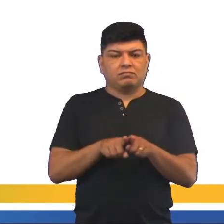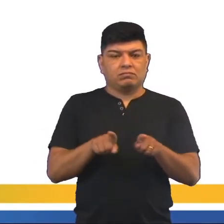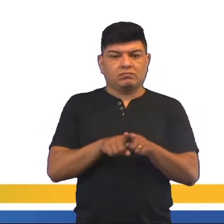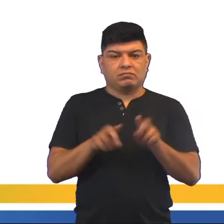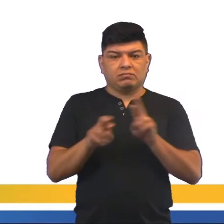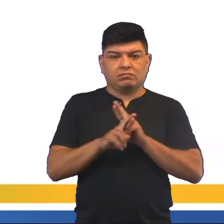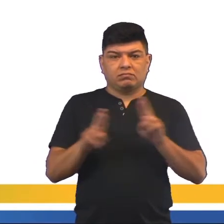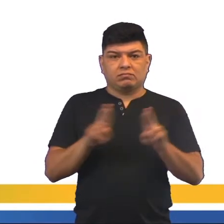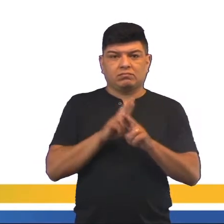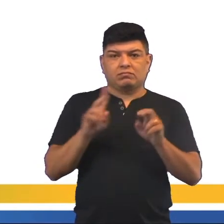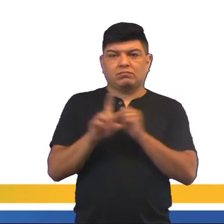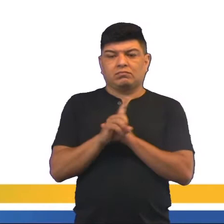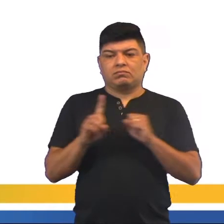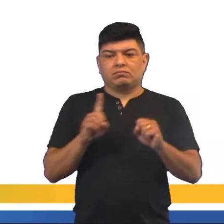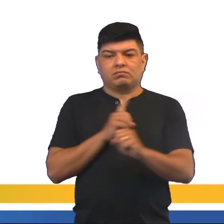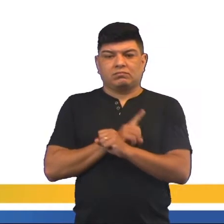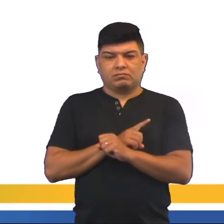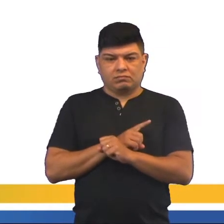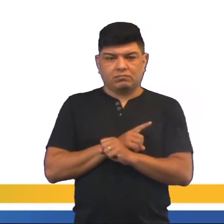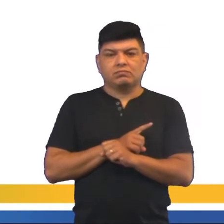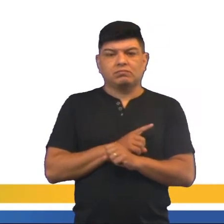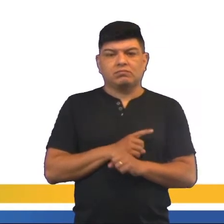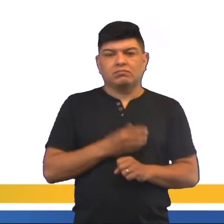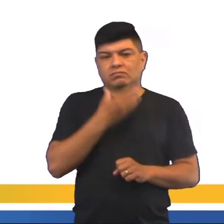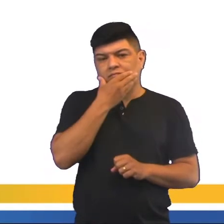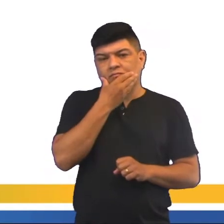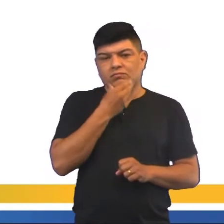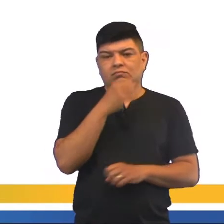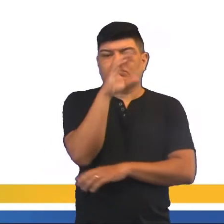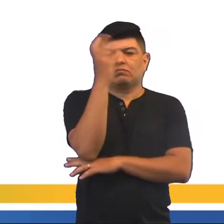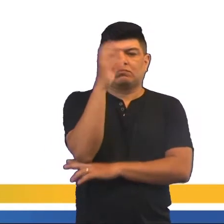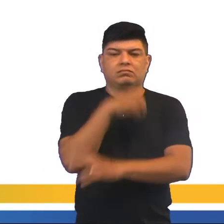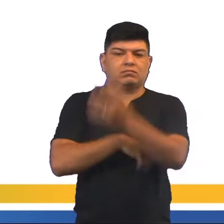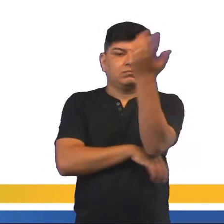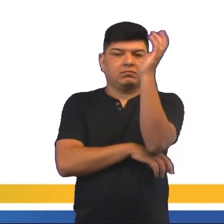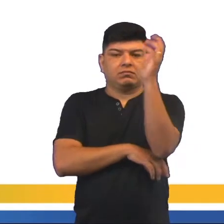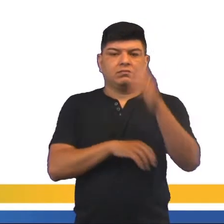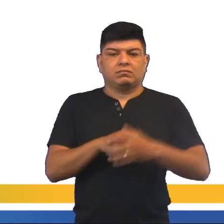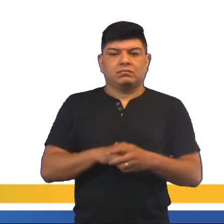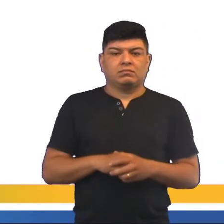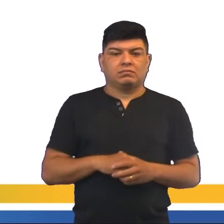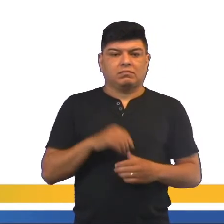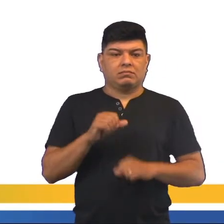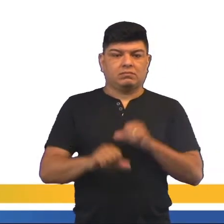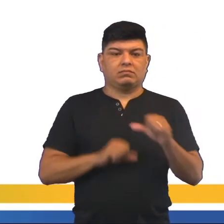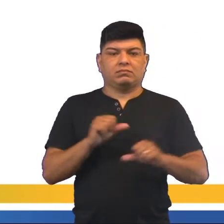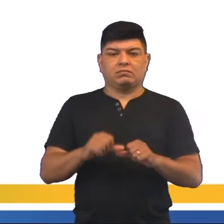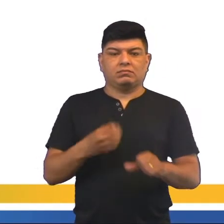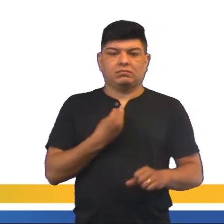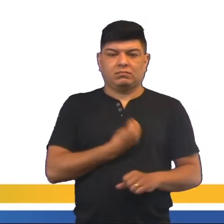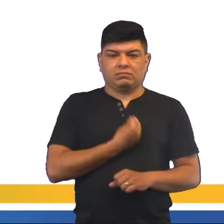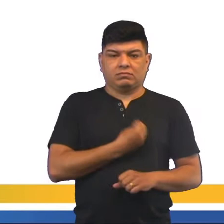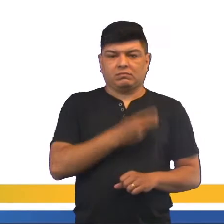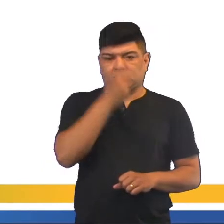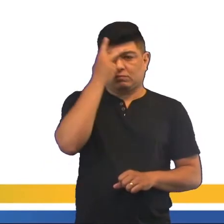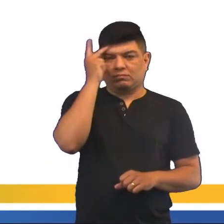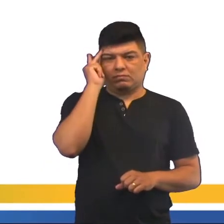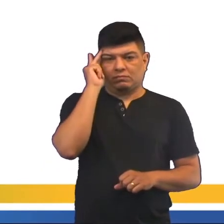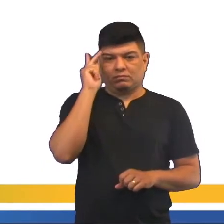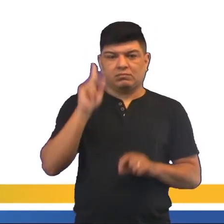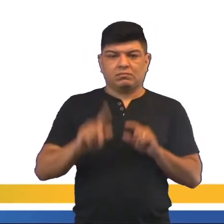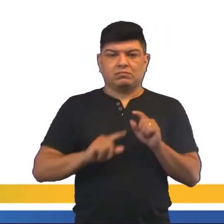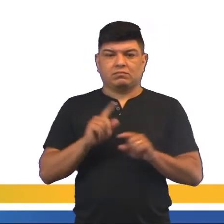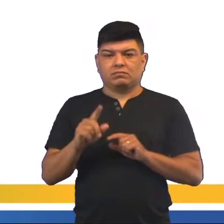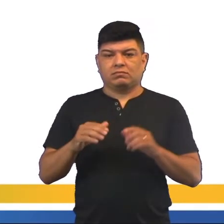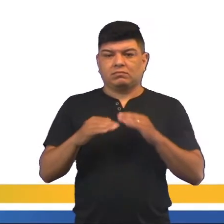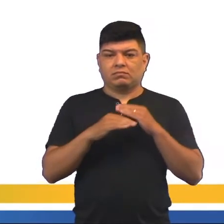também as relações sociais. As relações entre o homem e a natureza, provocando alterações no modo de vida das pessoas,